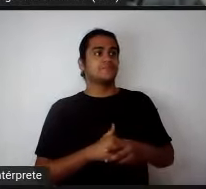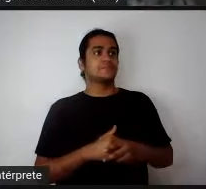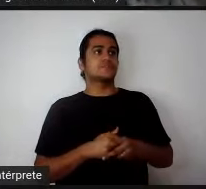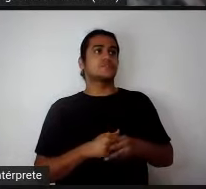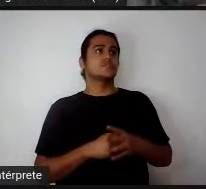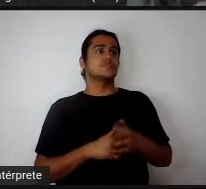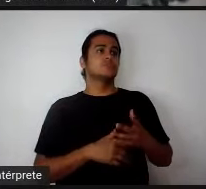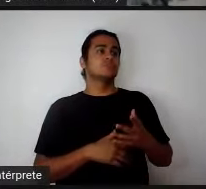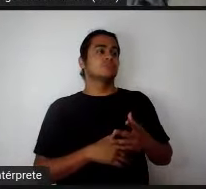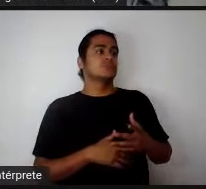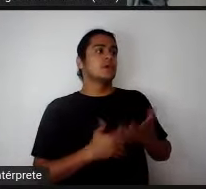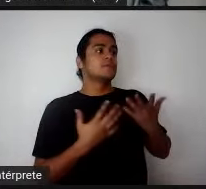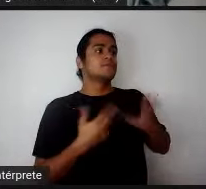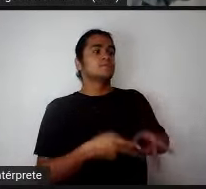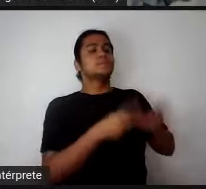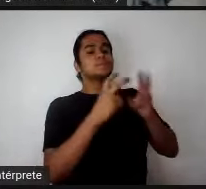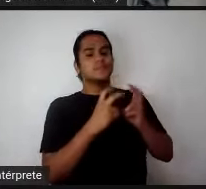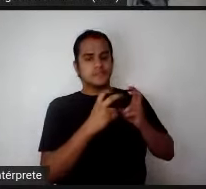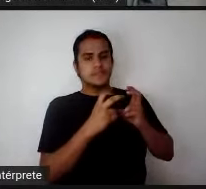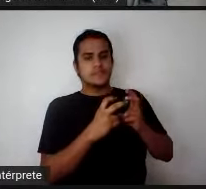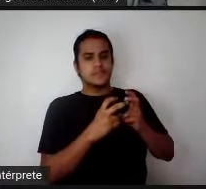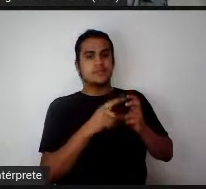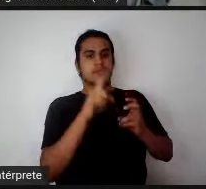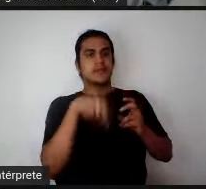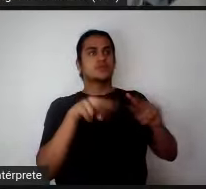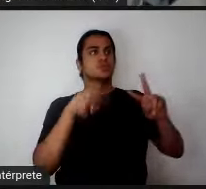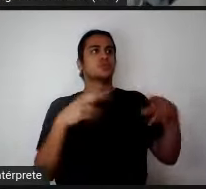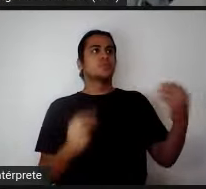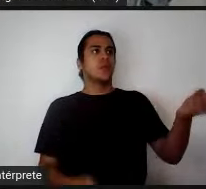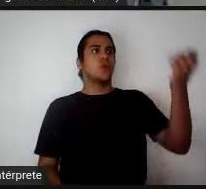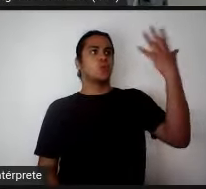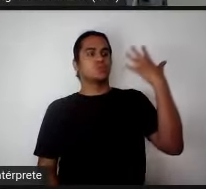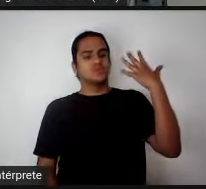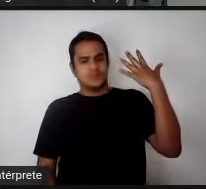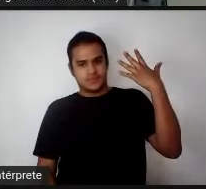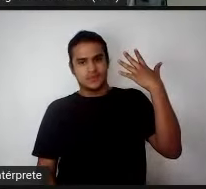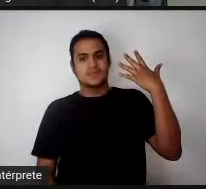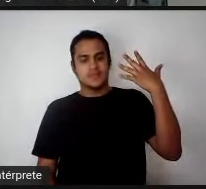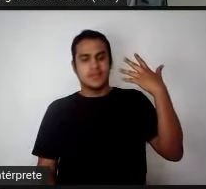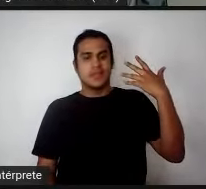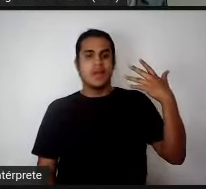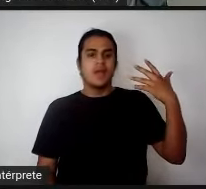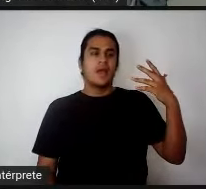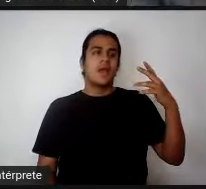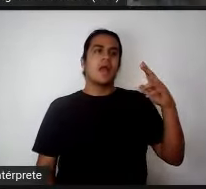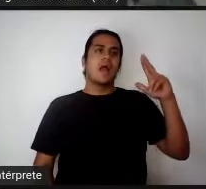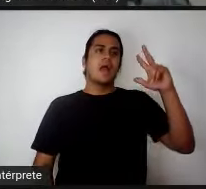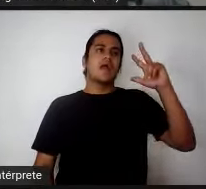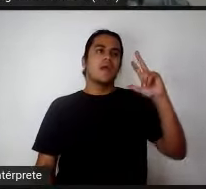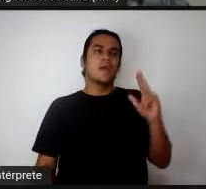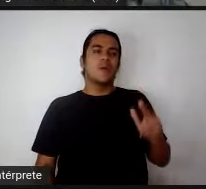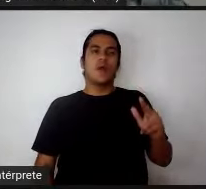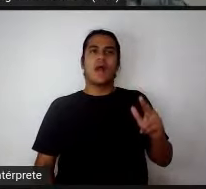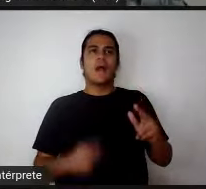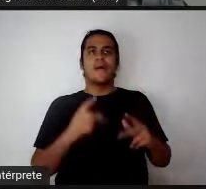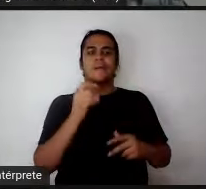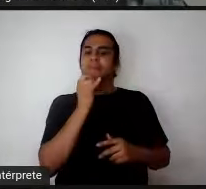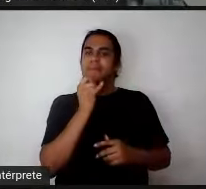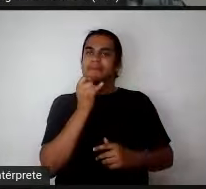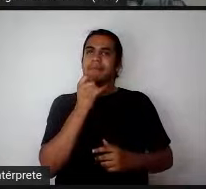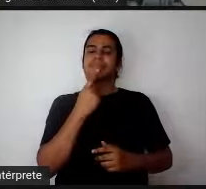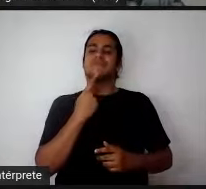o que a gente percebe é a questão de luz. É como se queria sempre, de certa